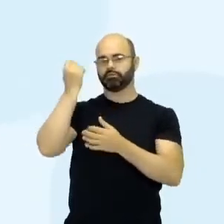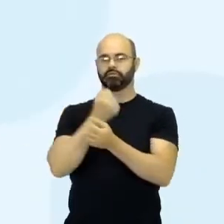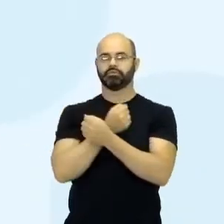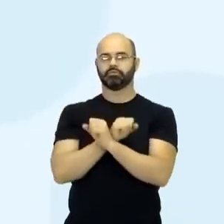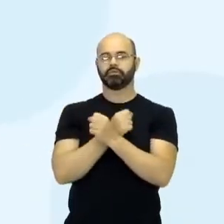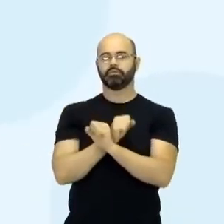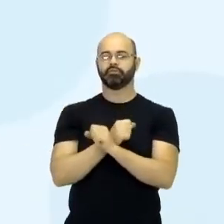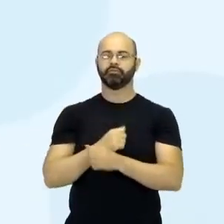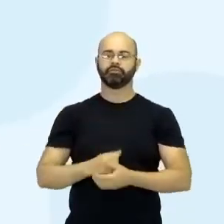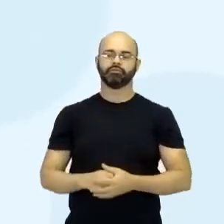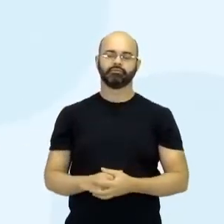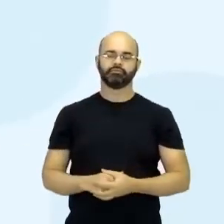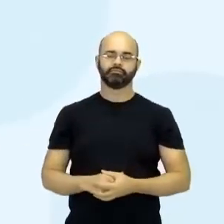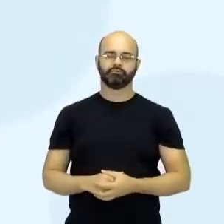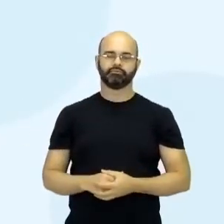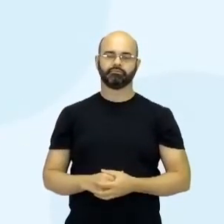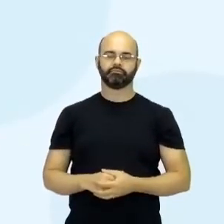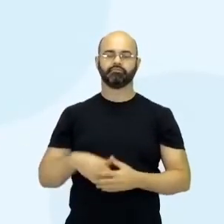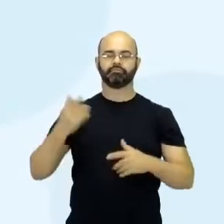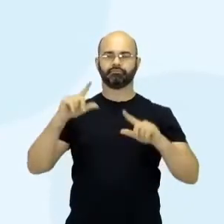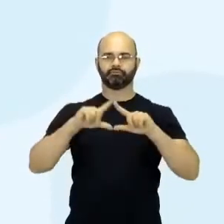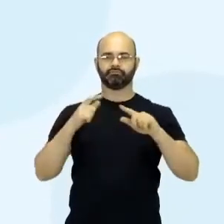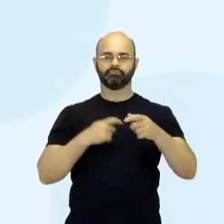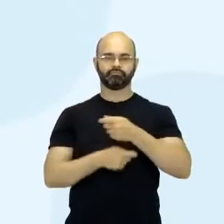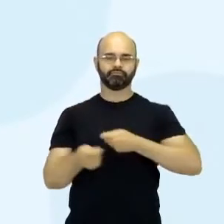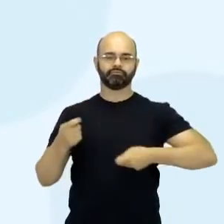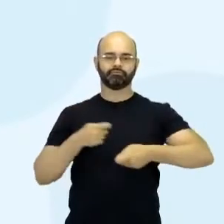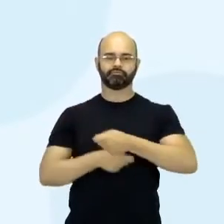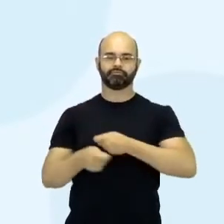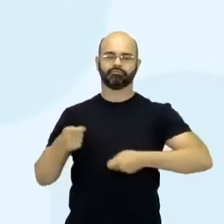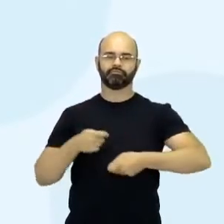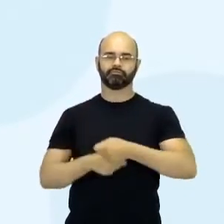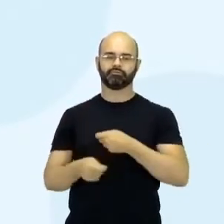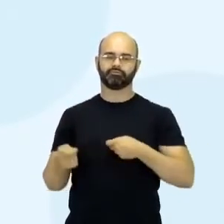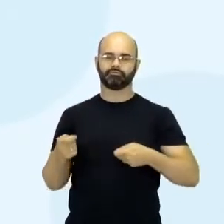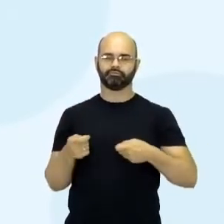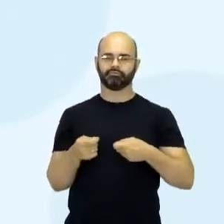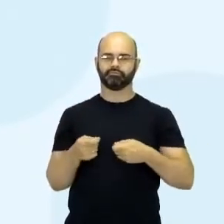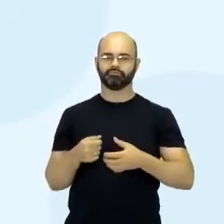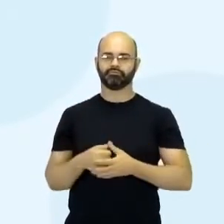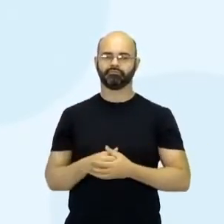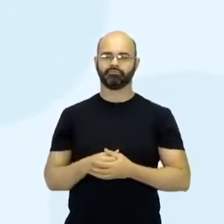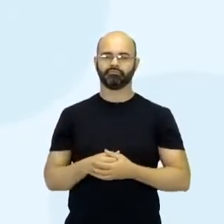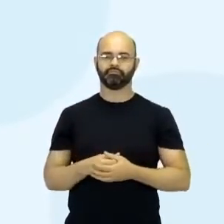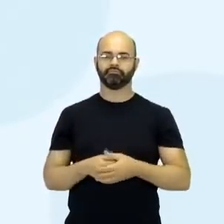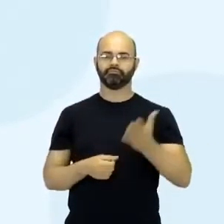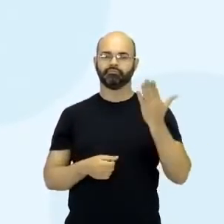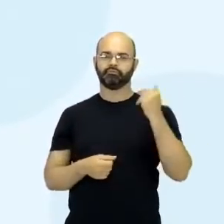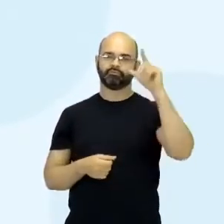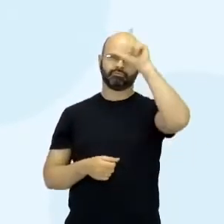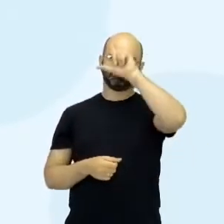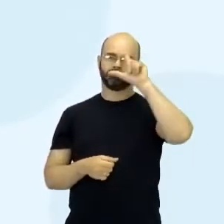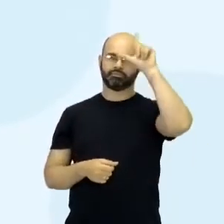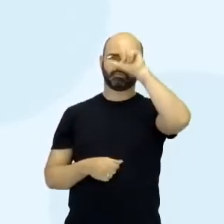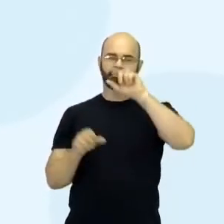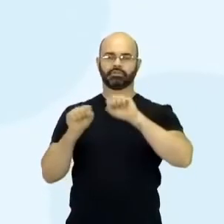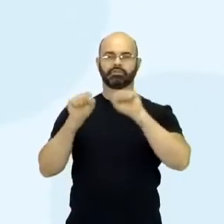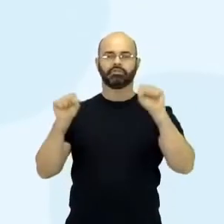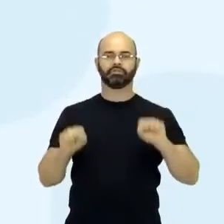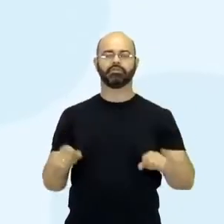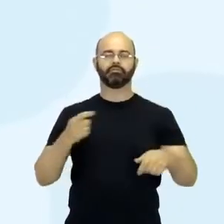escravizados. Esse era o comércio triangular, uma lógica do sistema